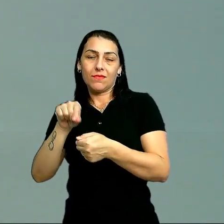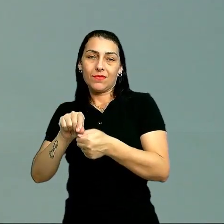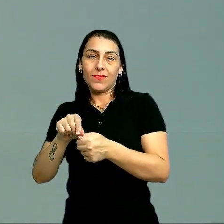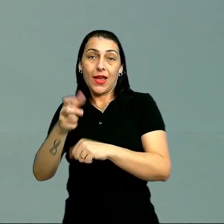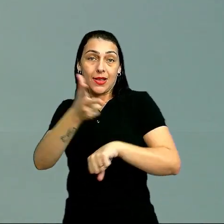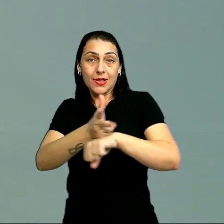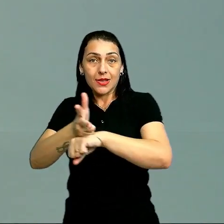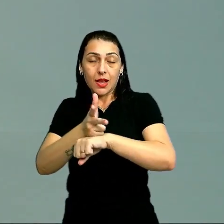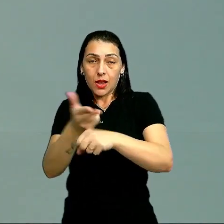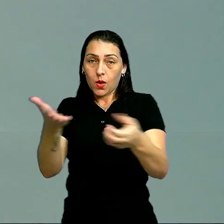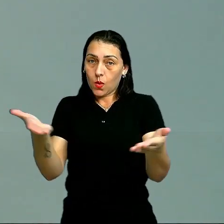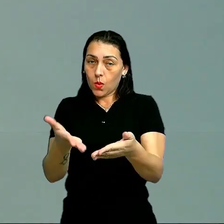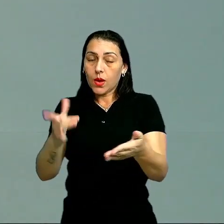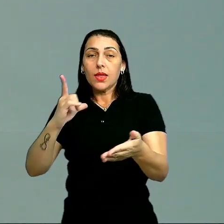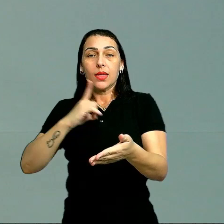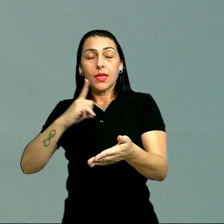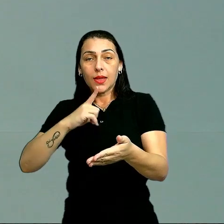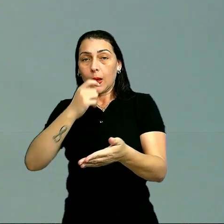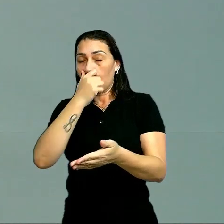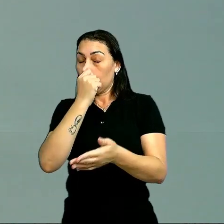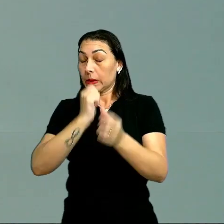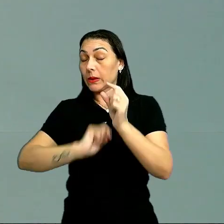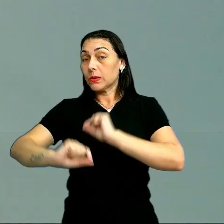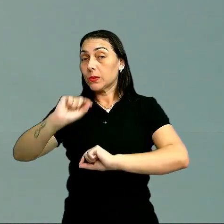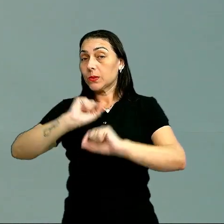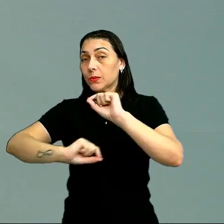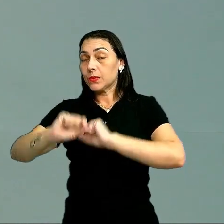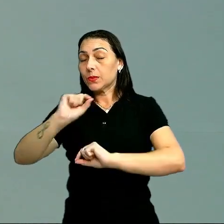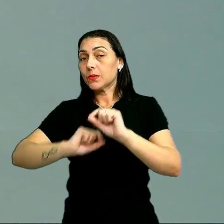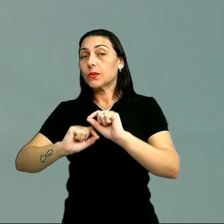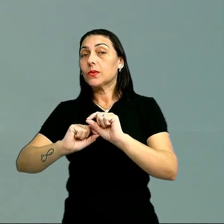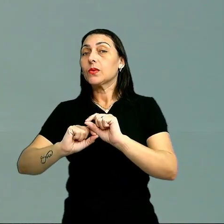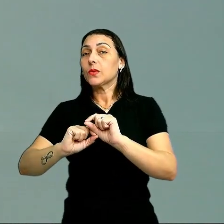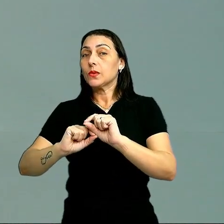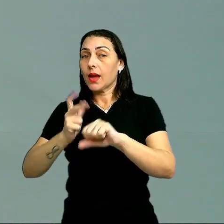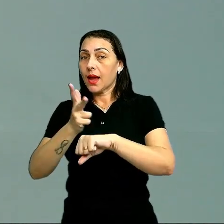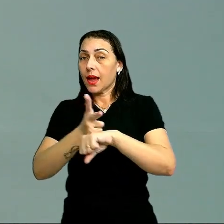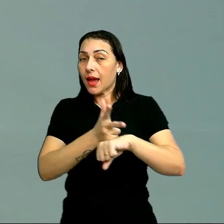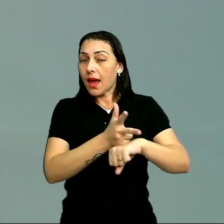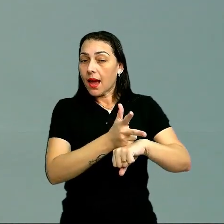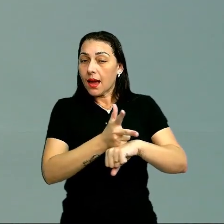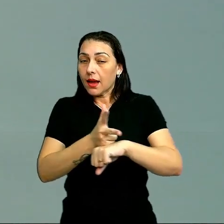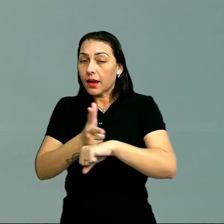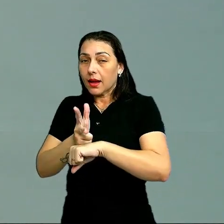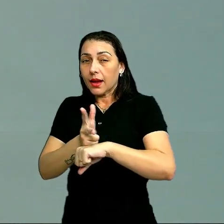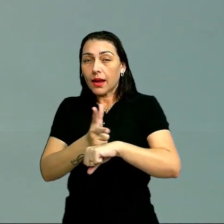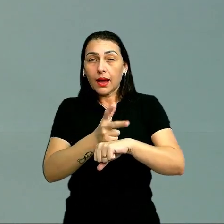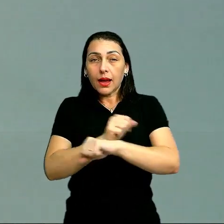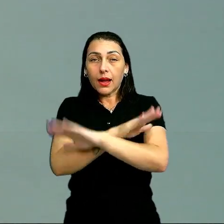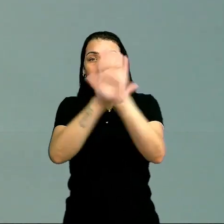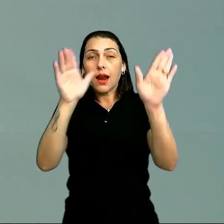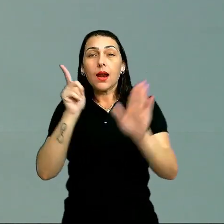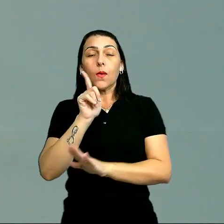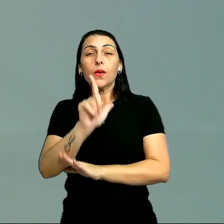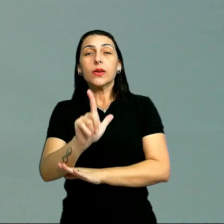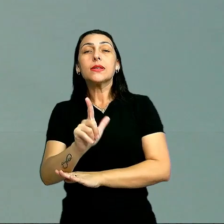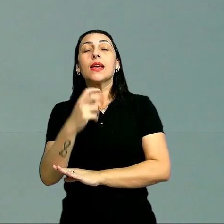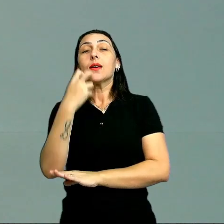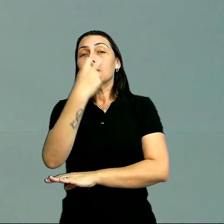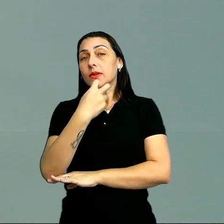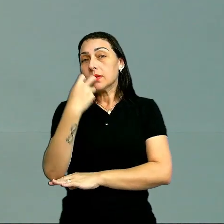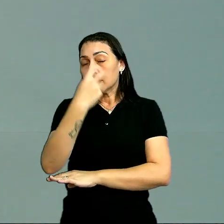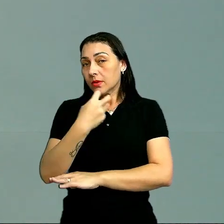As câmeras hoje em dia elas têm assim uma nitidez muito clara e elas conseguem inclusive fazer